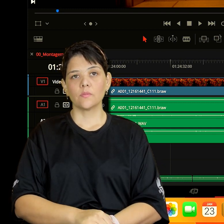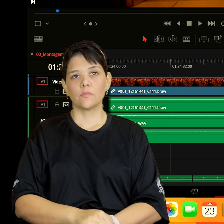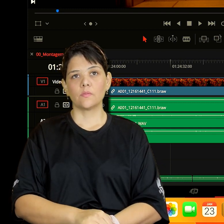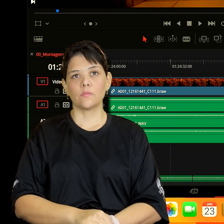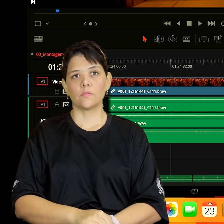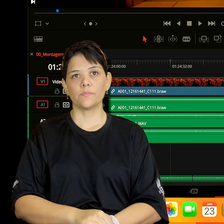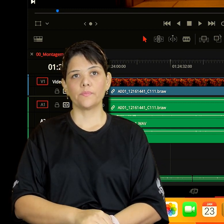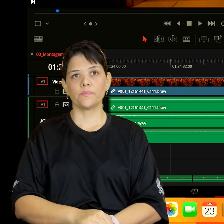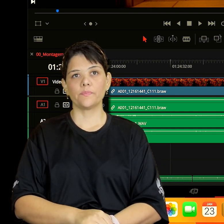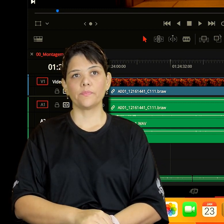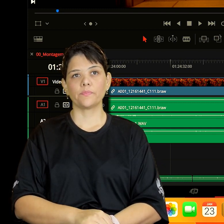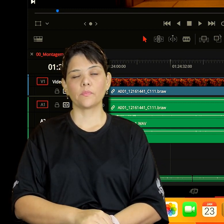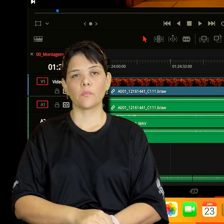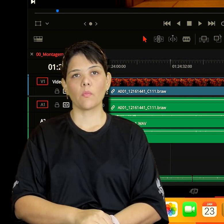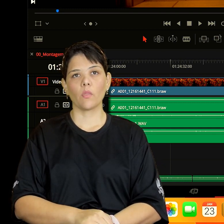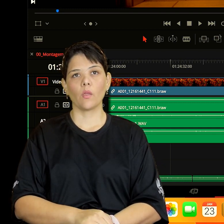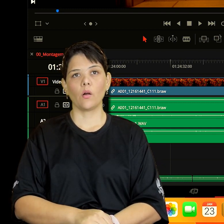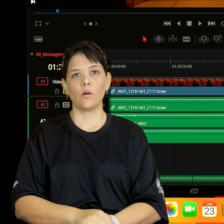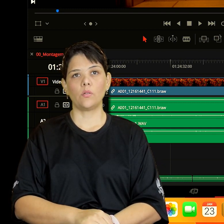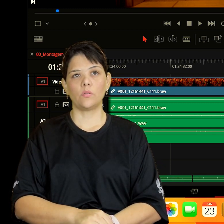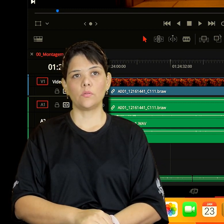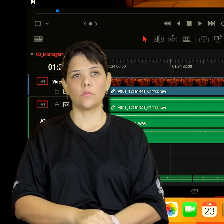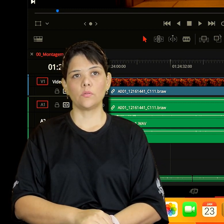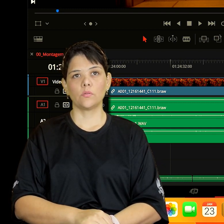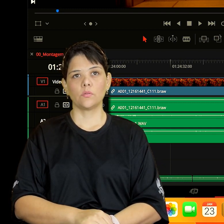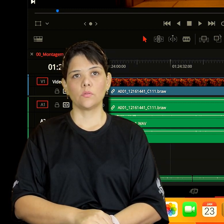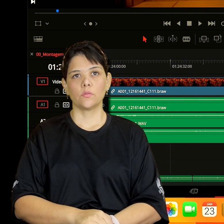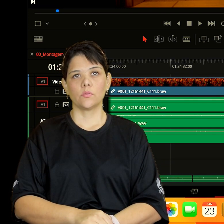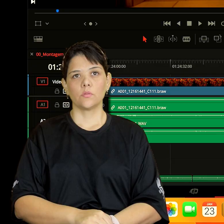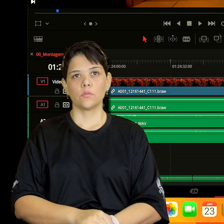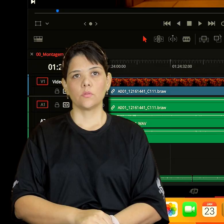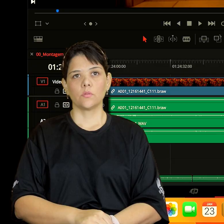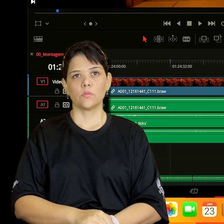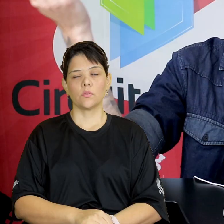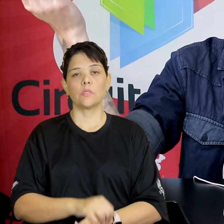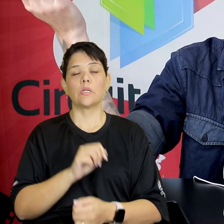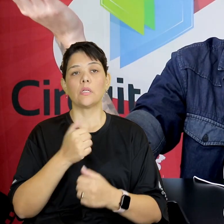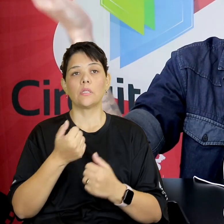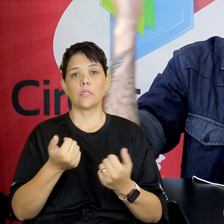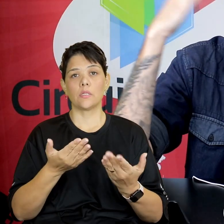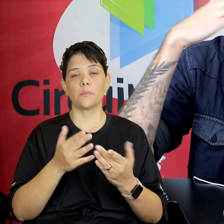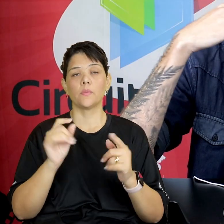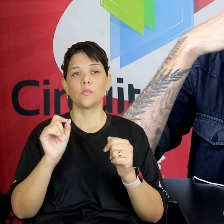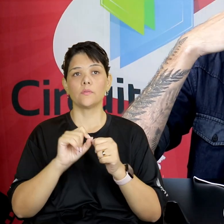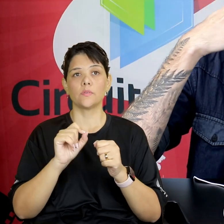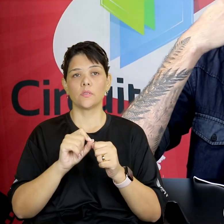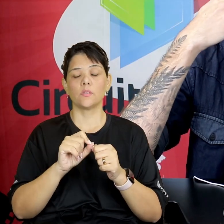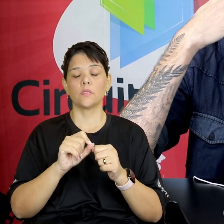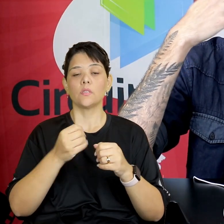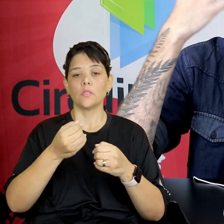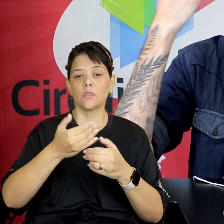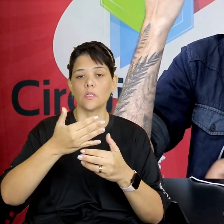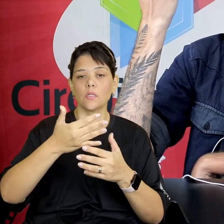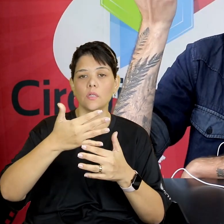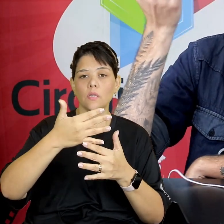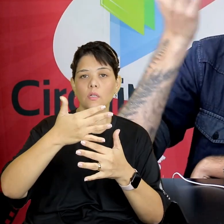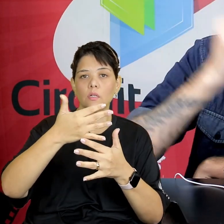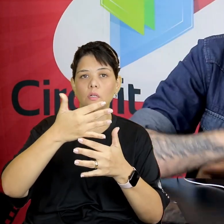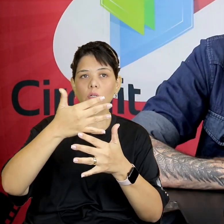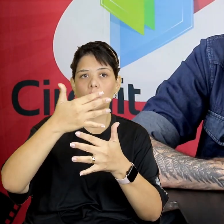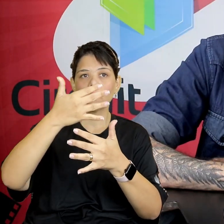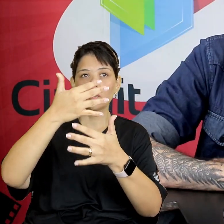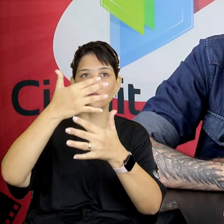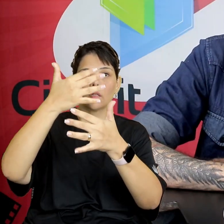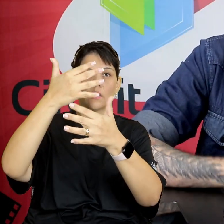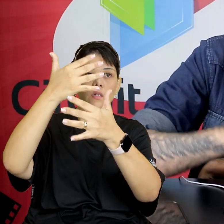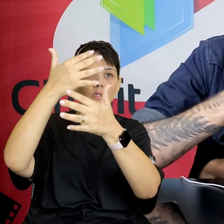Passando da parte de finalização, a gente fechou o filme. Vai sobrar lettering e créditos. Créditos a